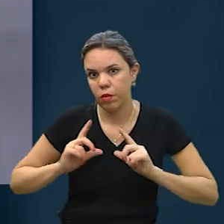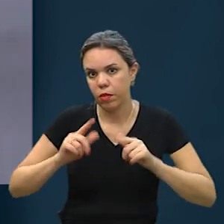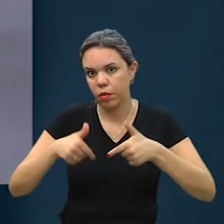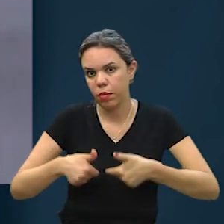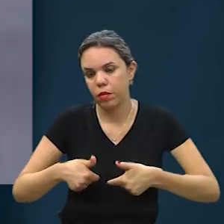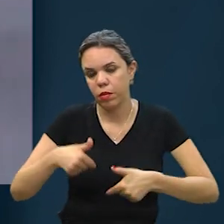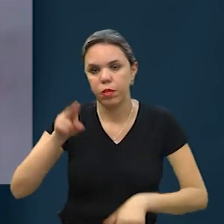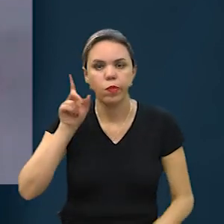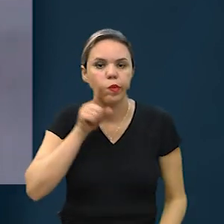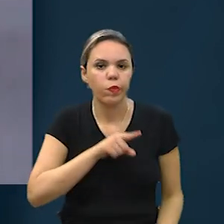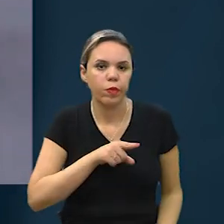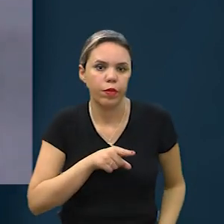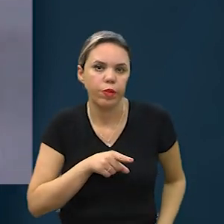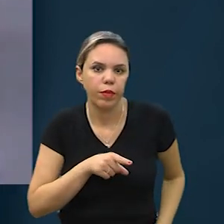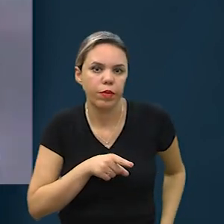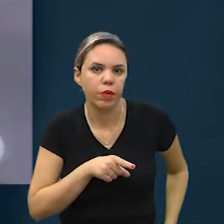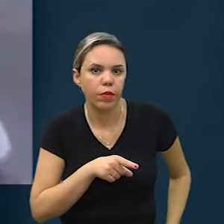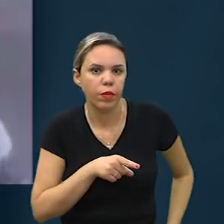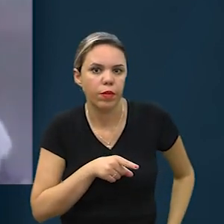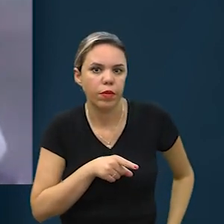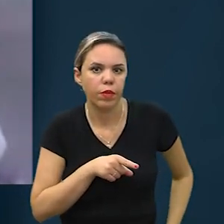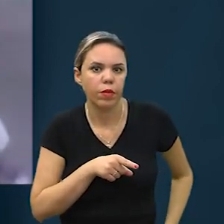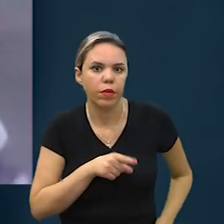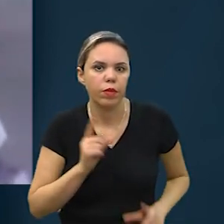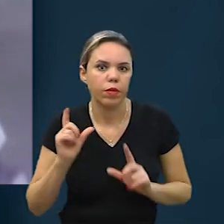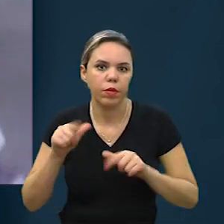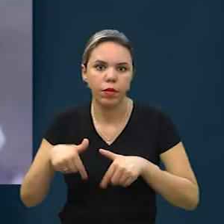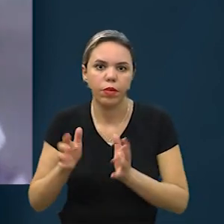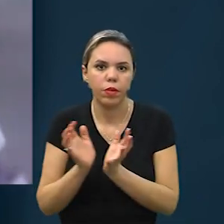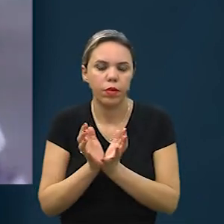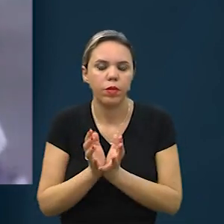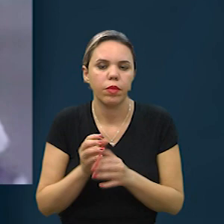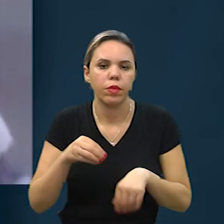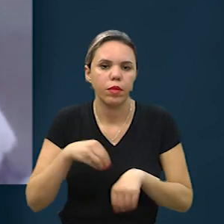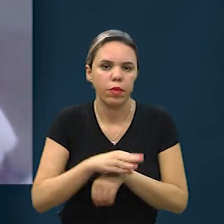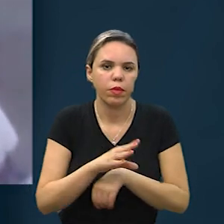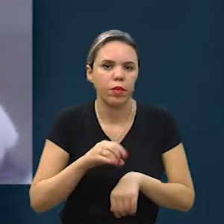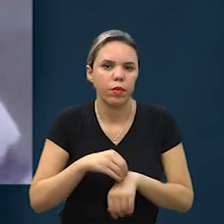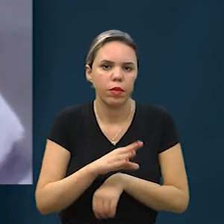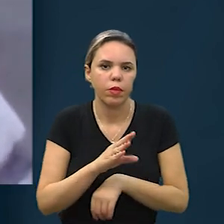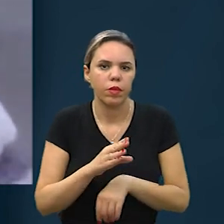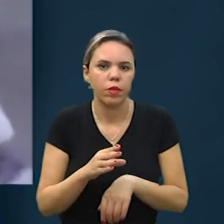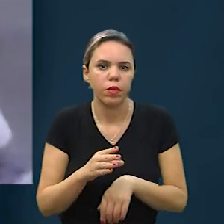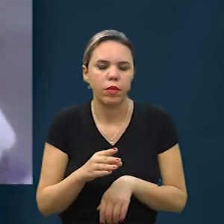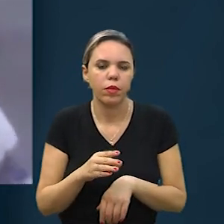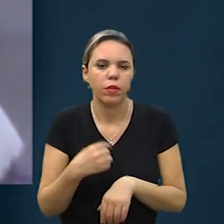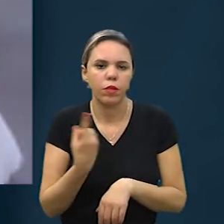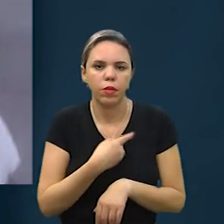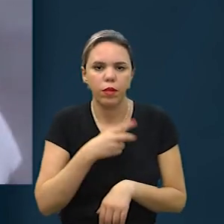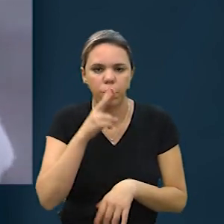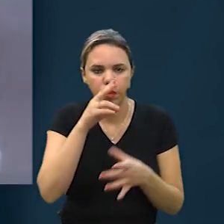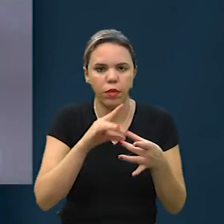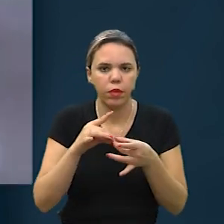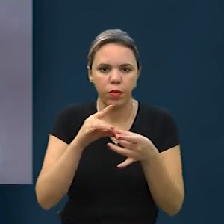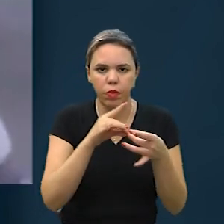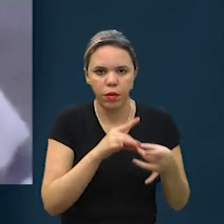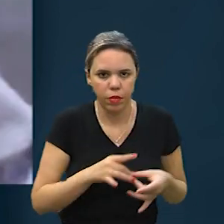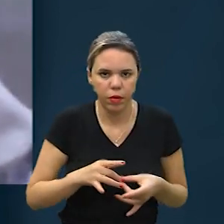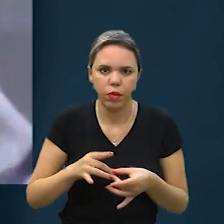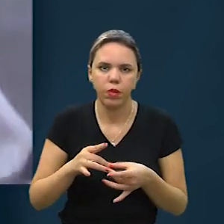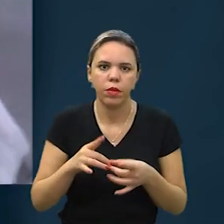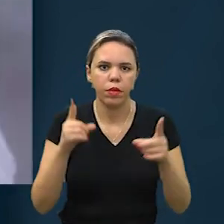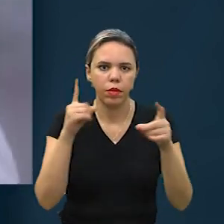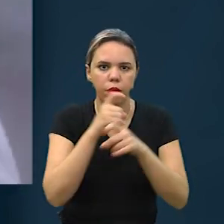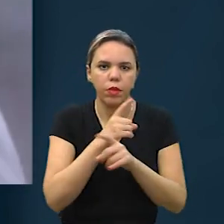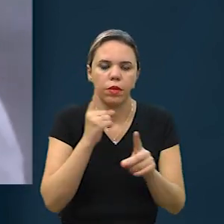judaica norte-americana, né? A comunidade judaica, ela por si só se autofortalece, tanto que é